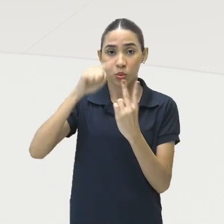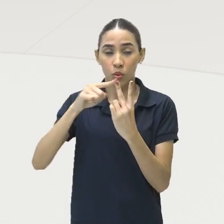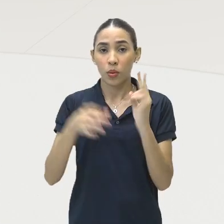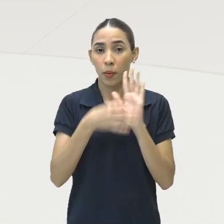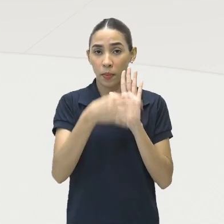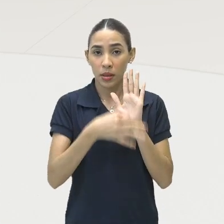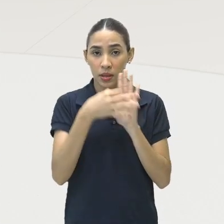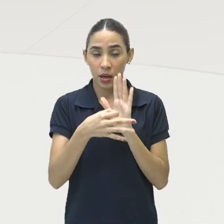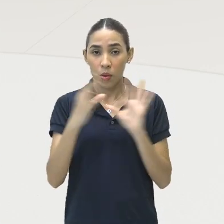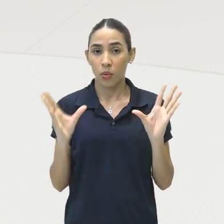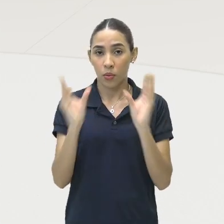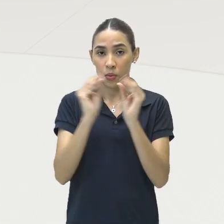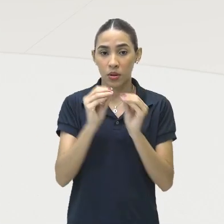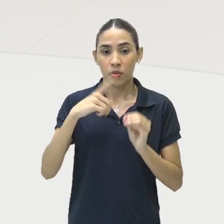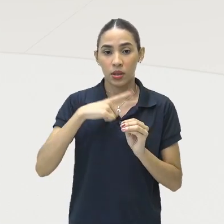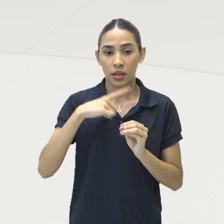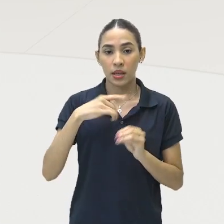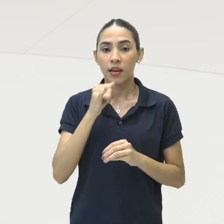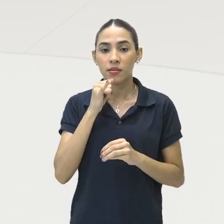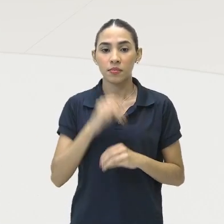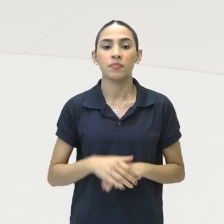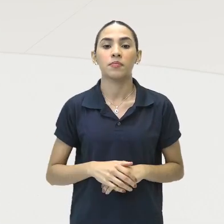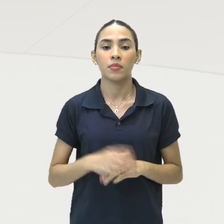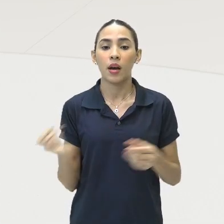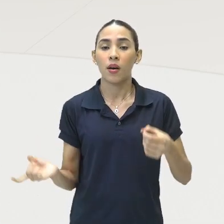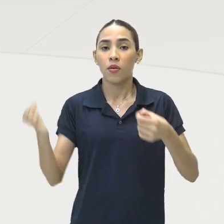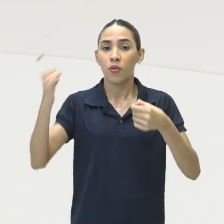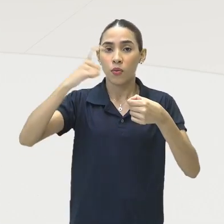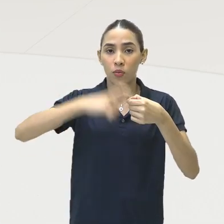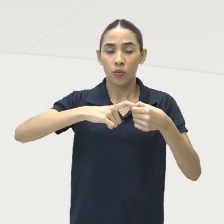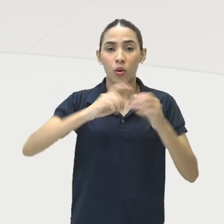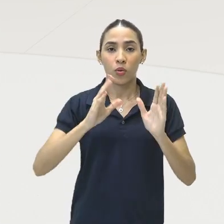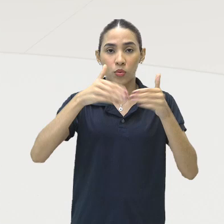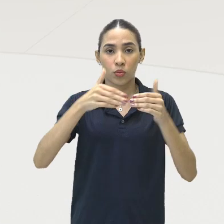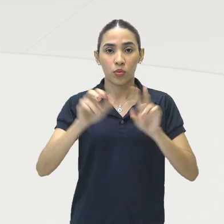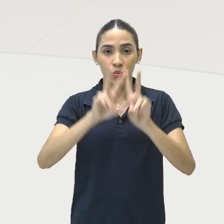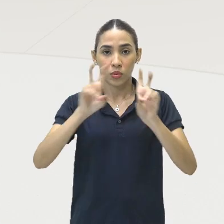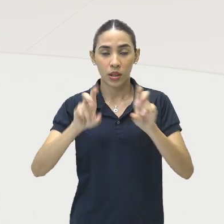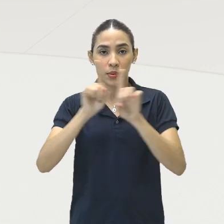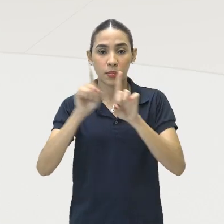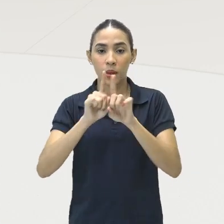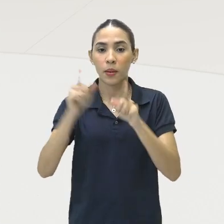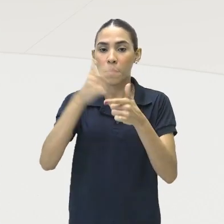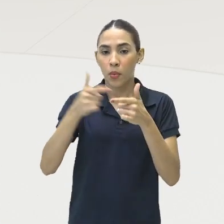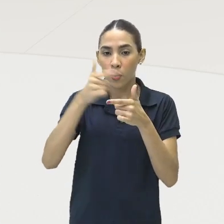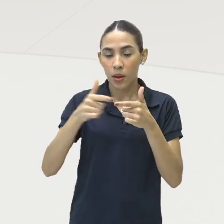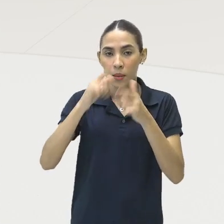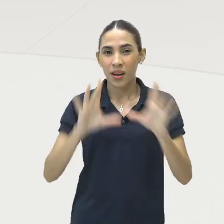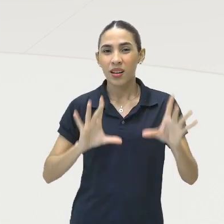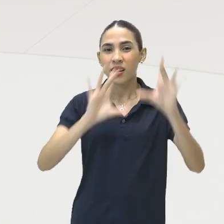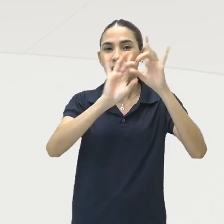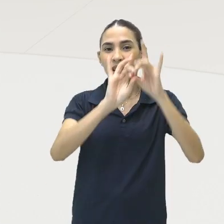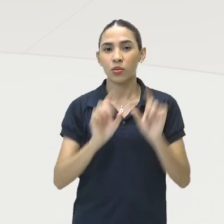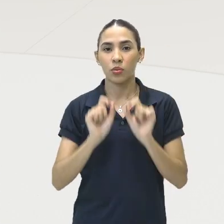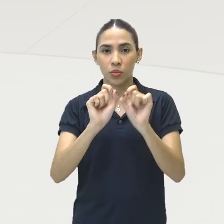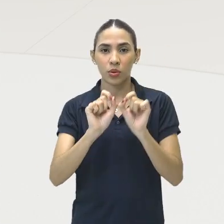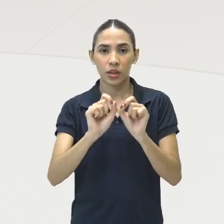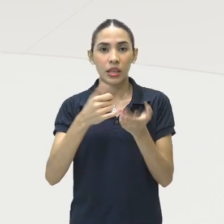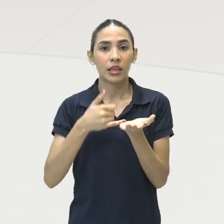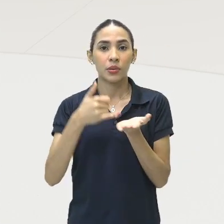aqui embaixo, vejam, olha só, a retomada do tema e do problema, que está linkado com o quê? Com